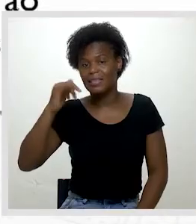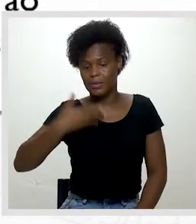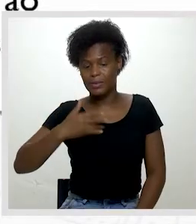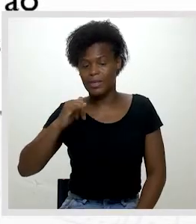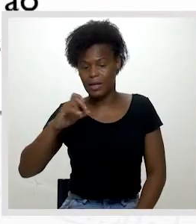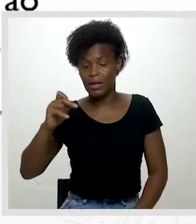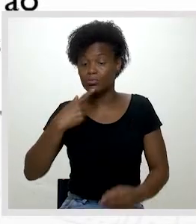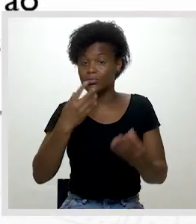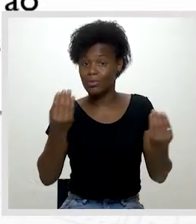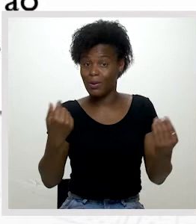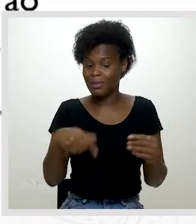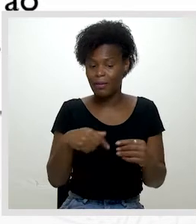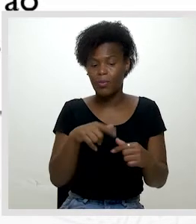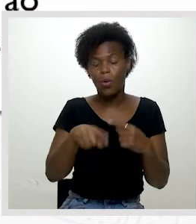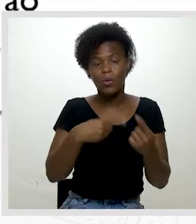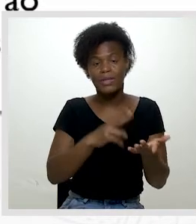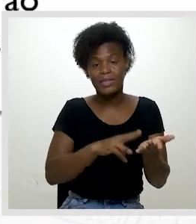podemos dizer de que